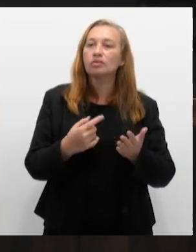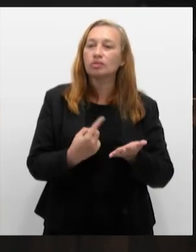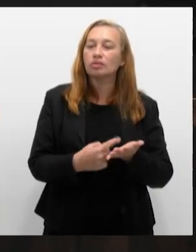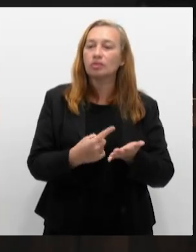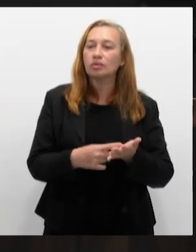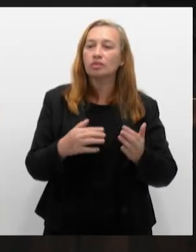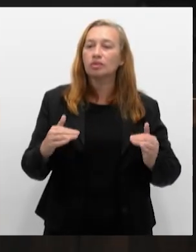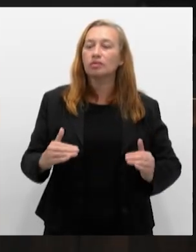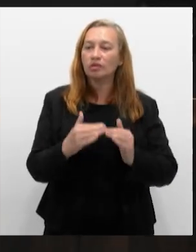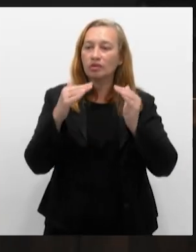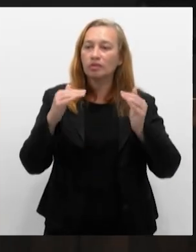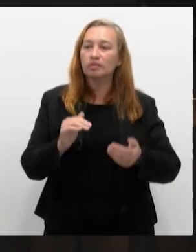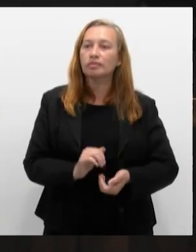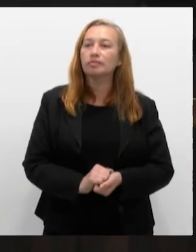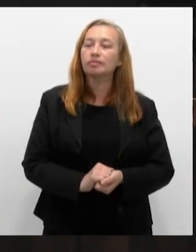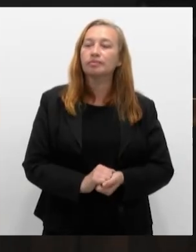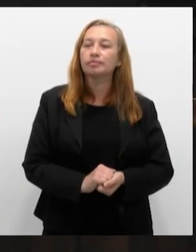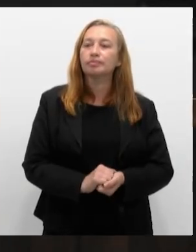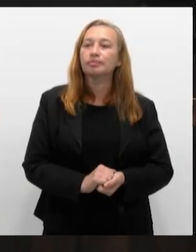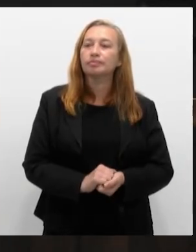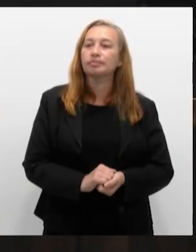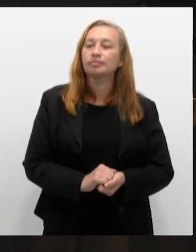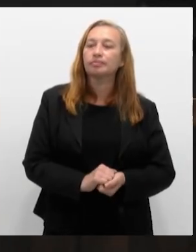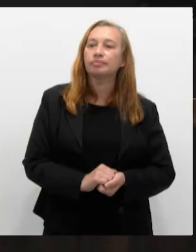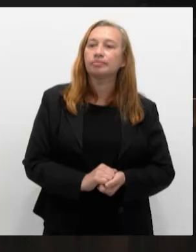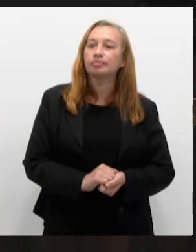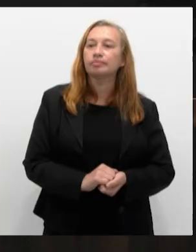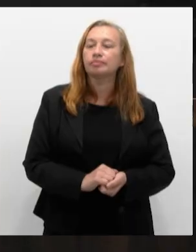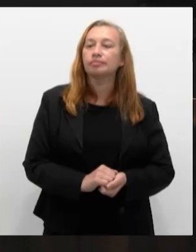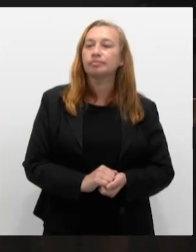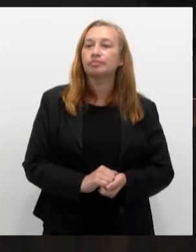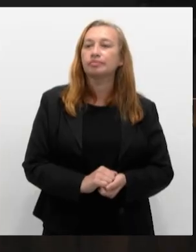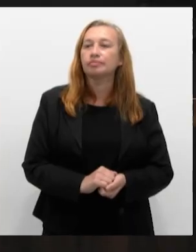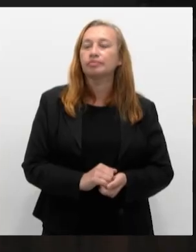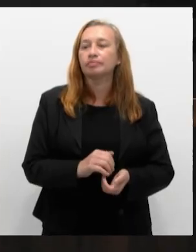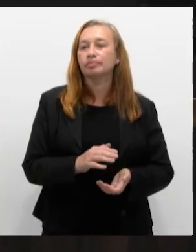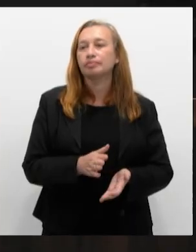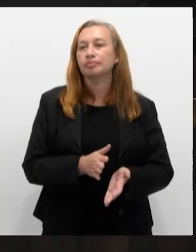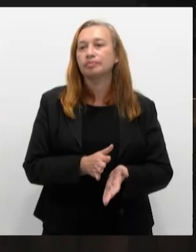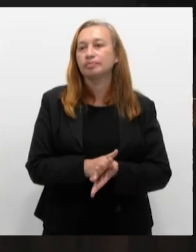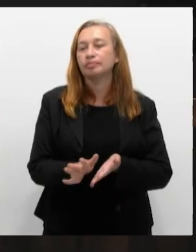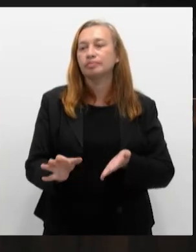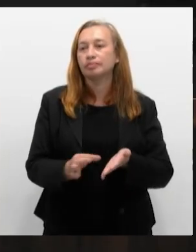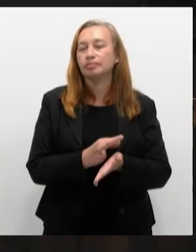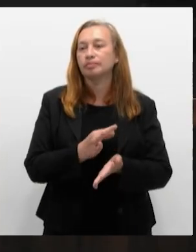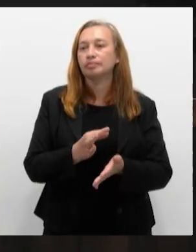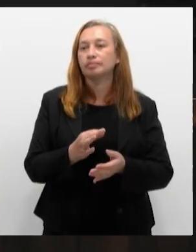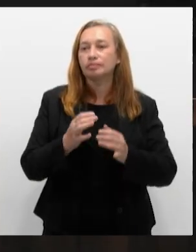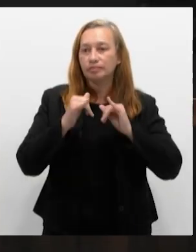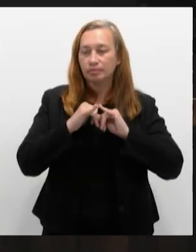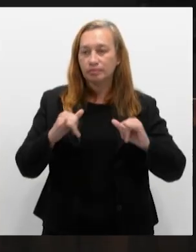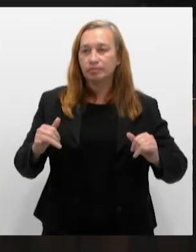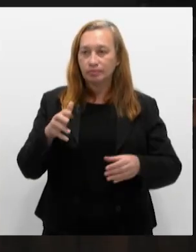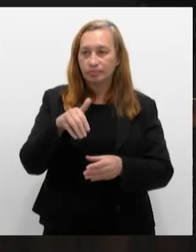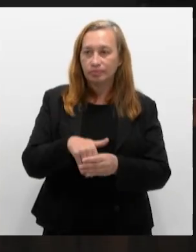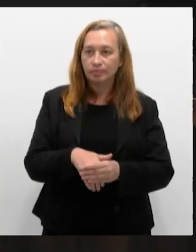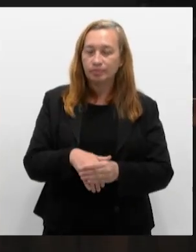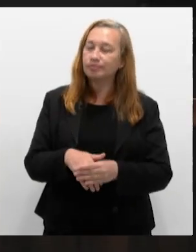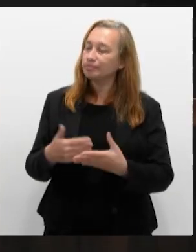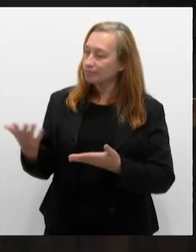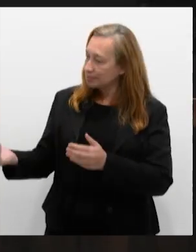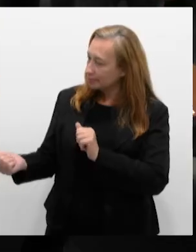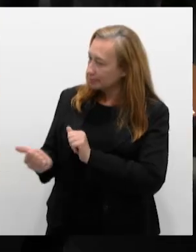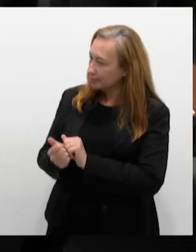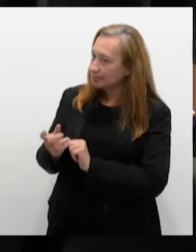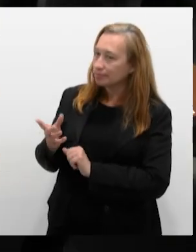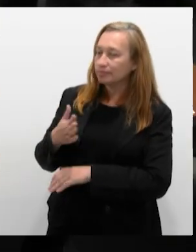estão. Aprovado, vai à promulgação. Para a declaração de voto, presidente. Por favor, deputada, autora comigo, Célia